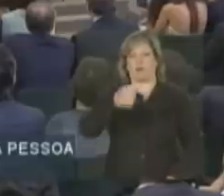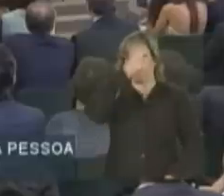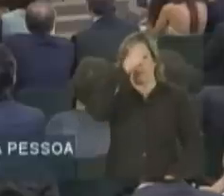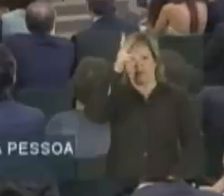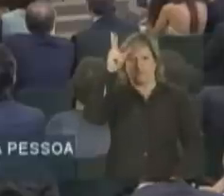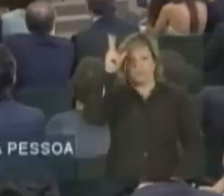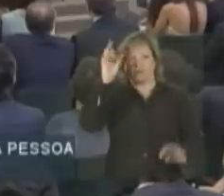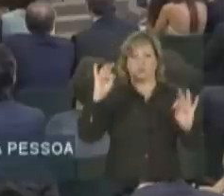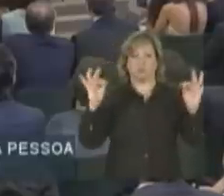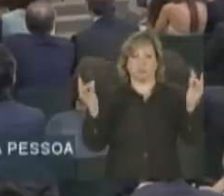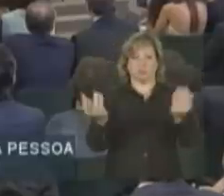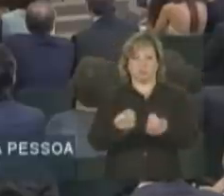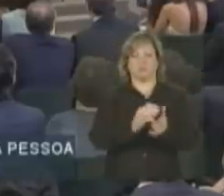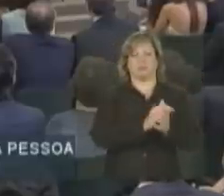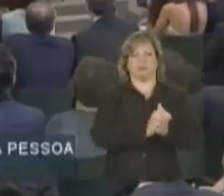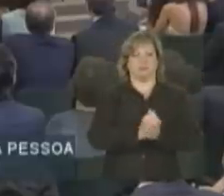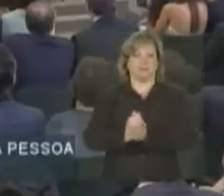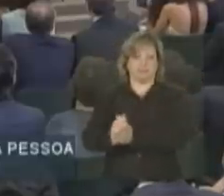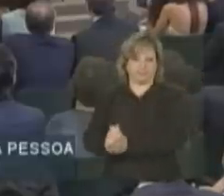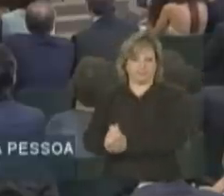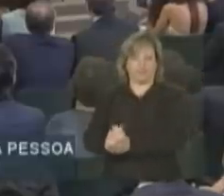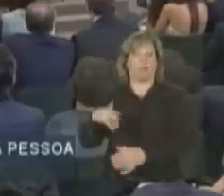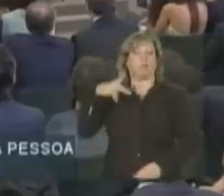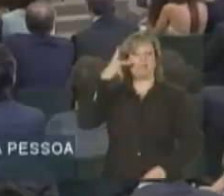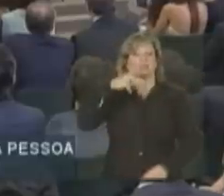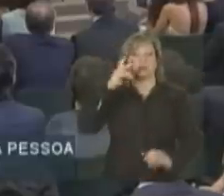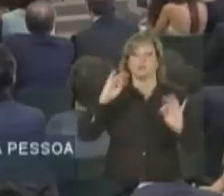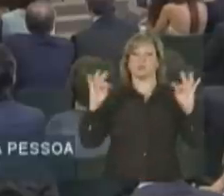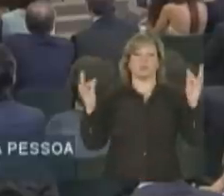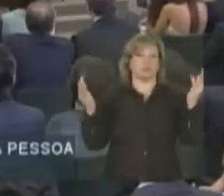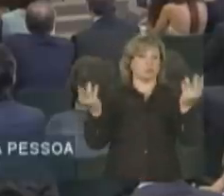prefeitos, senhores